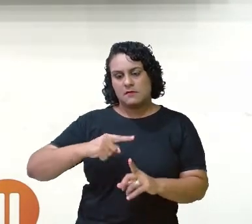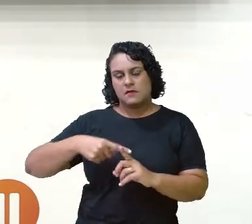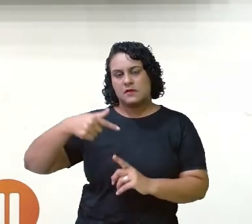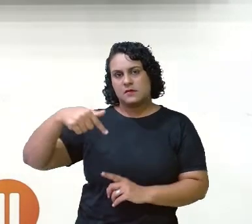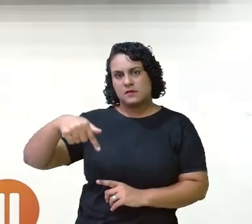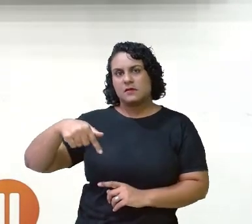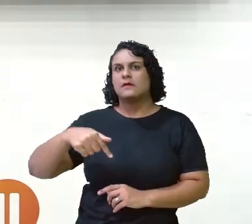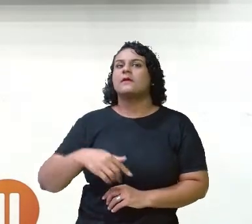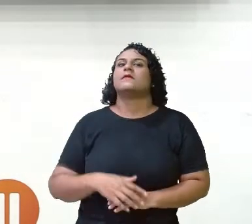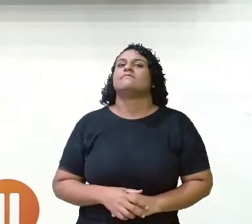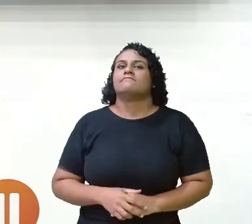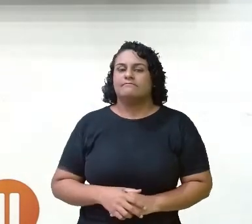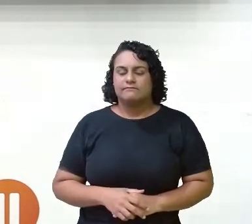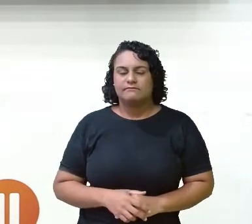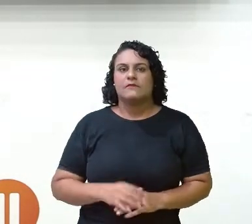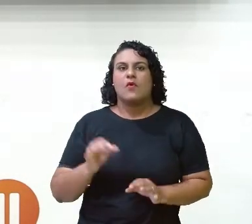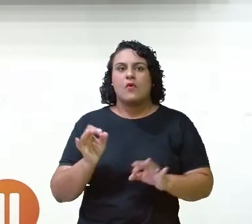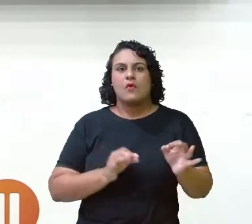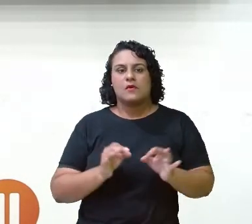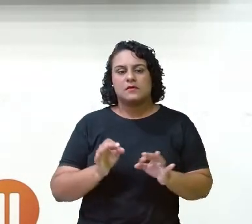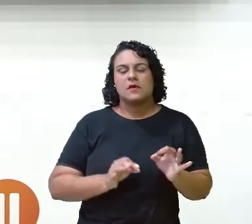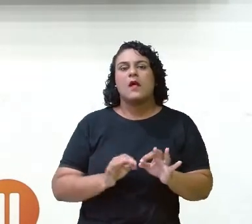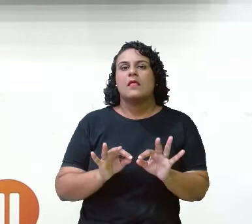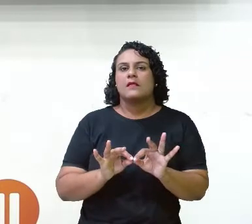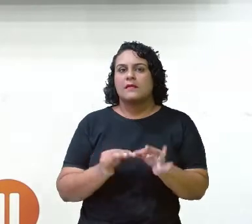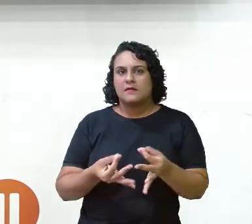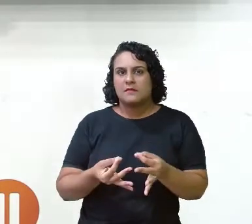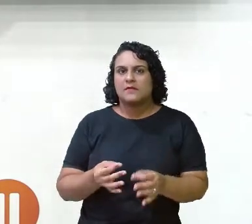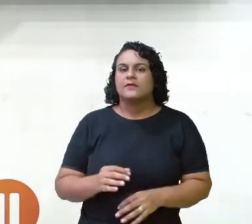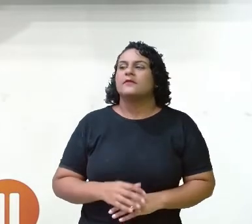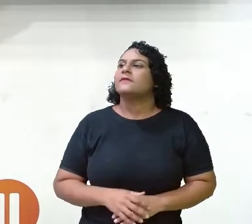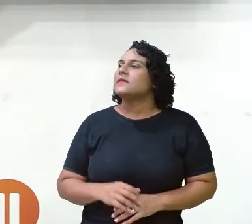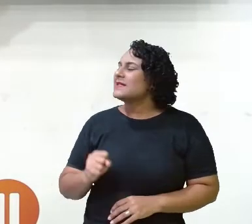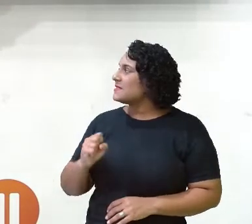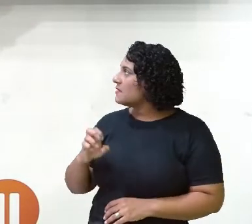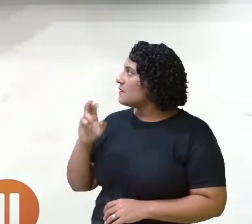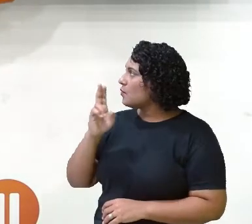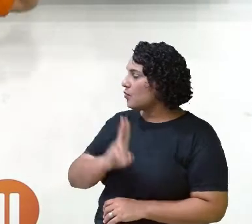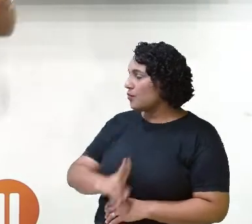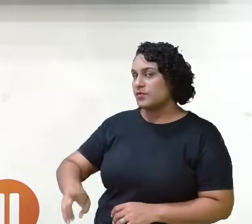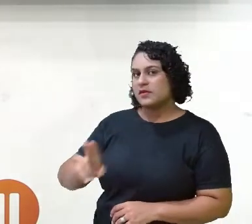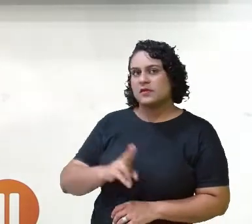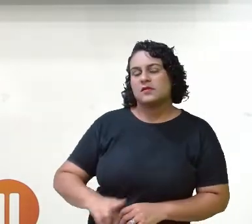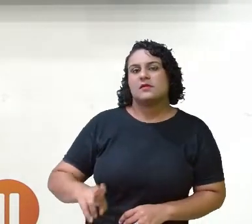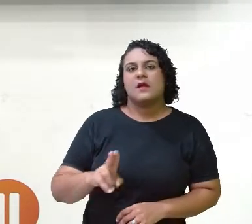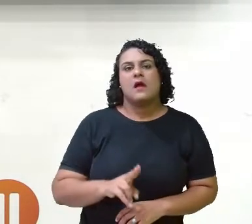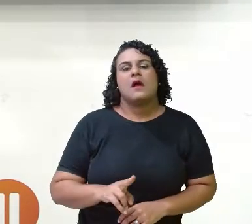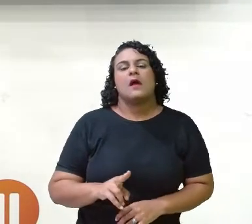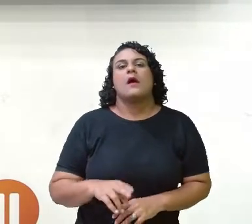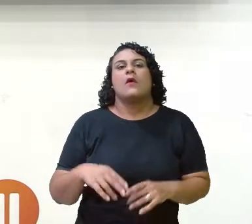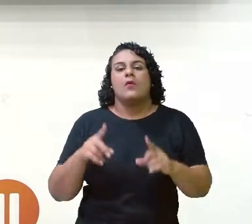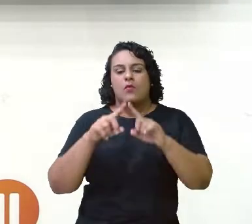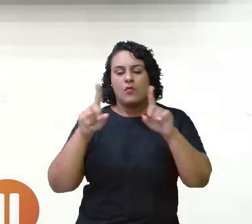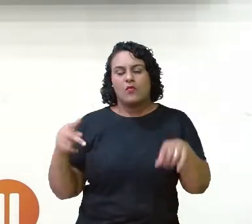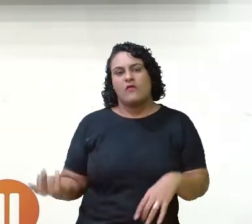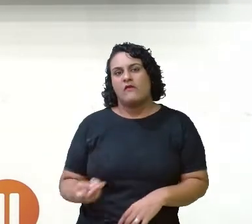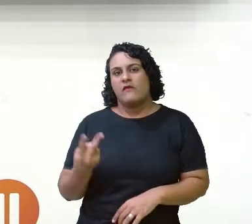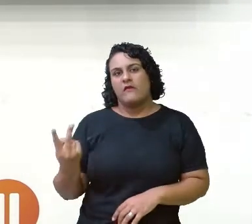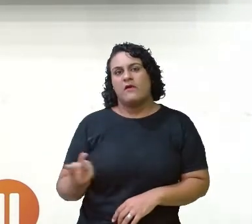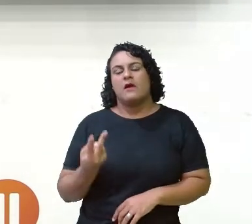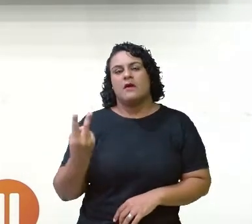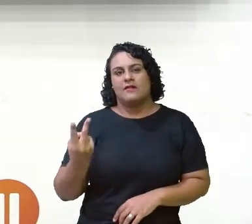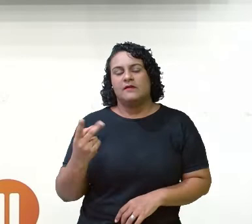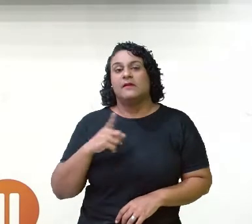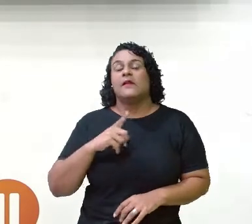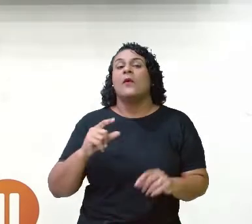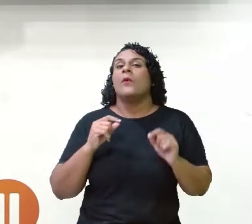987. Decomposição simples. Se eu fosse utilizar o meu quadro de valor e lugar,